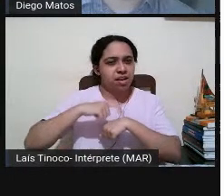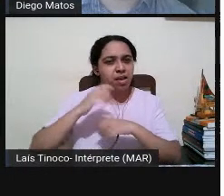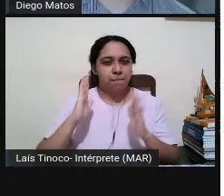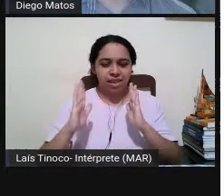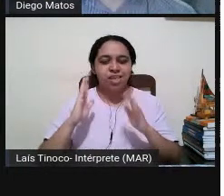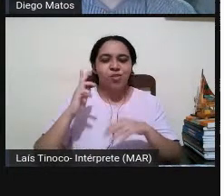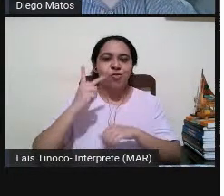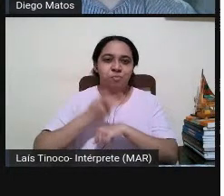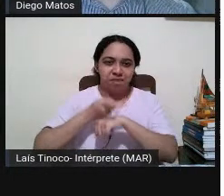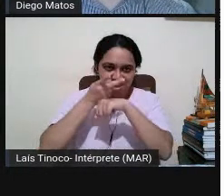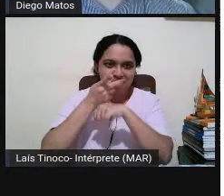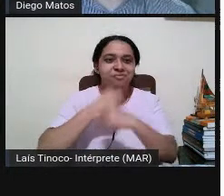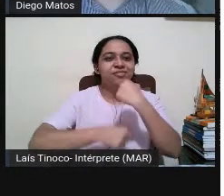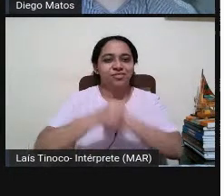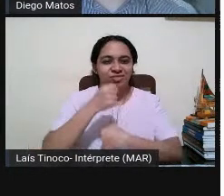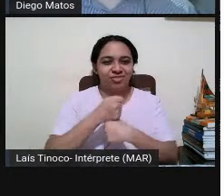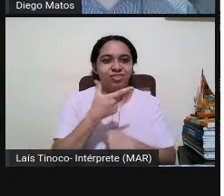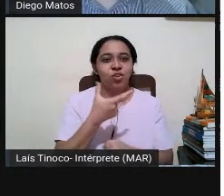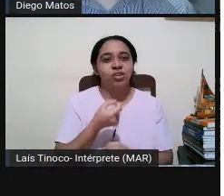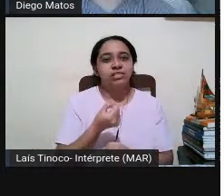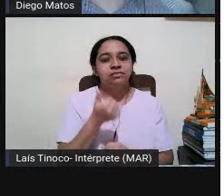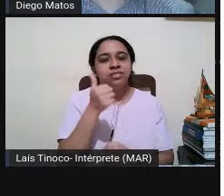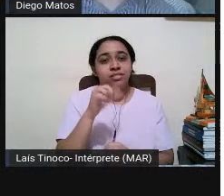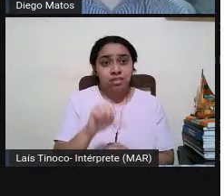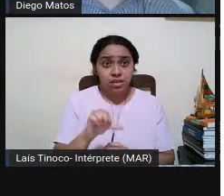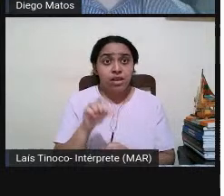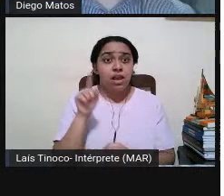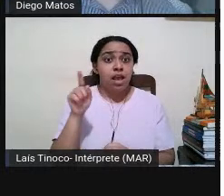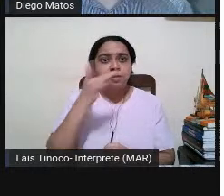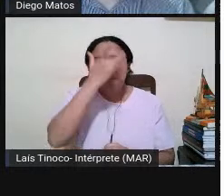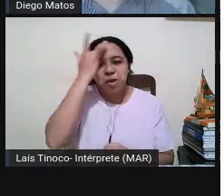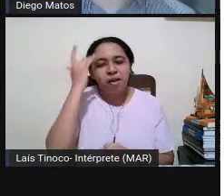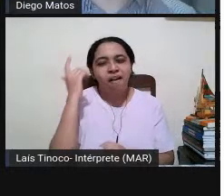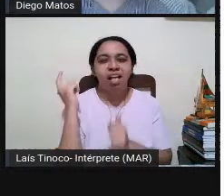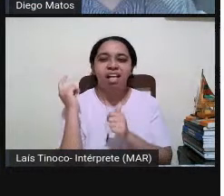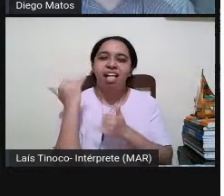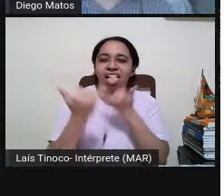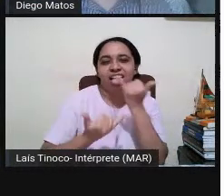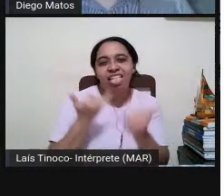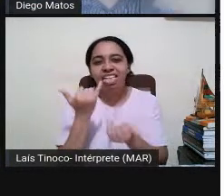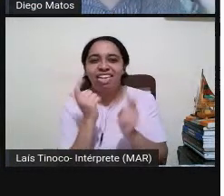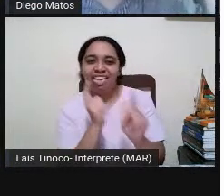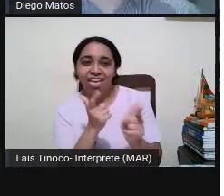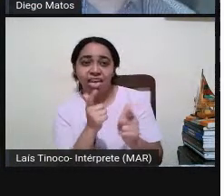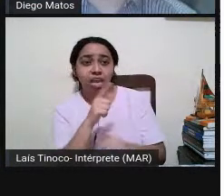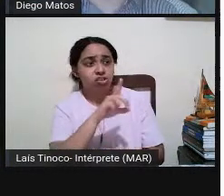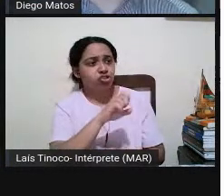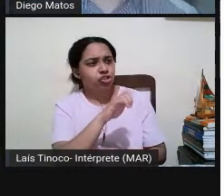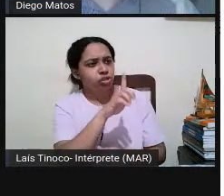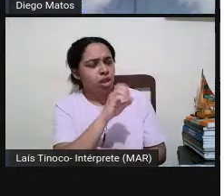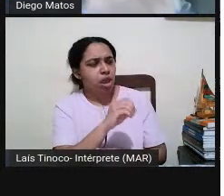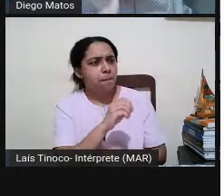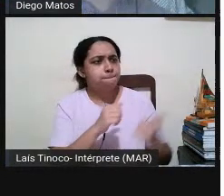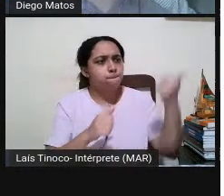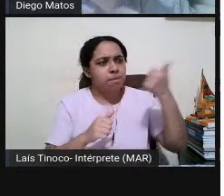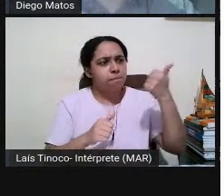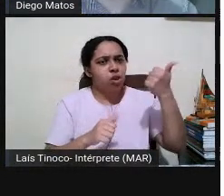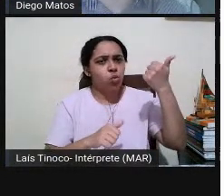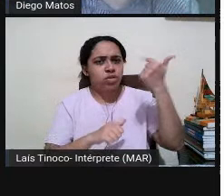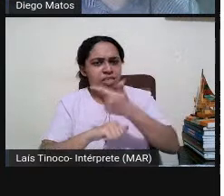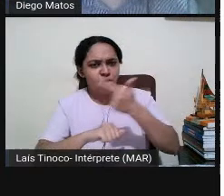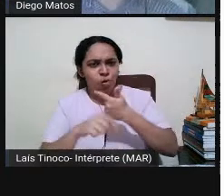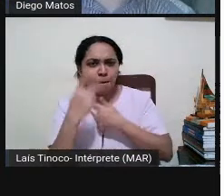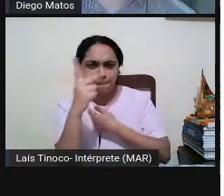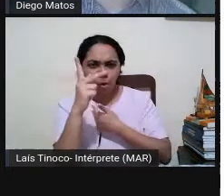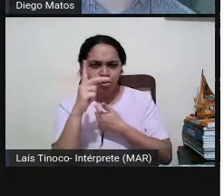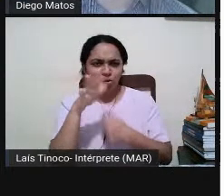ano de 2019 inclusive o pessoal Ficava muito porque falava seguinte Diego os municípios do primeiro e segundo lugar era da tua região